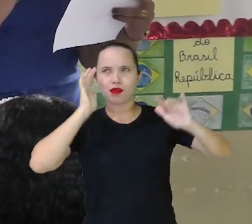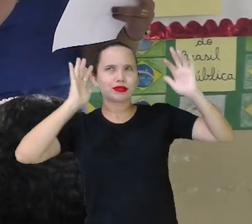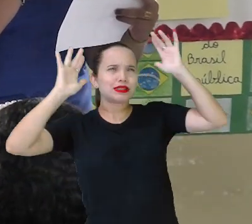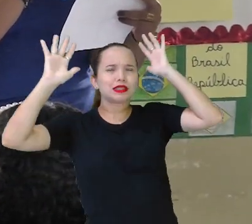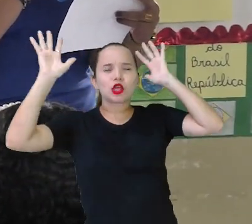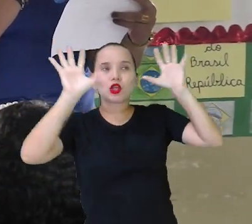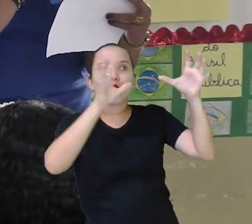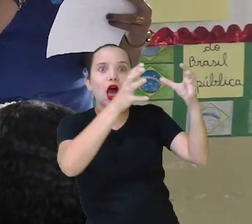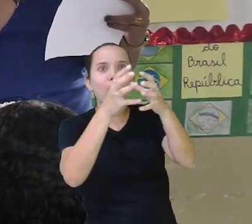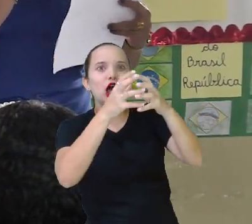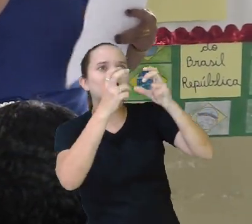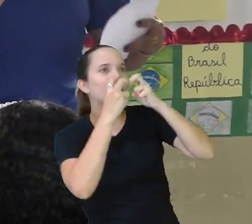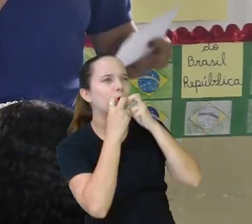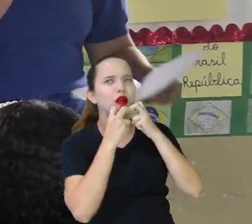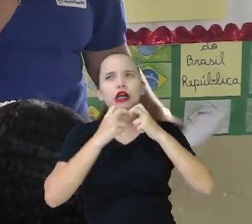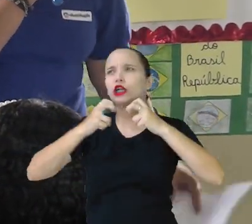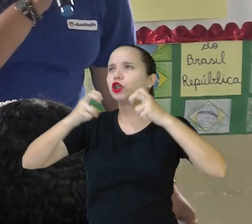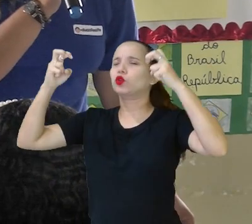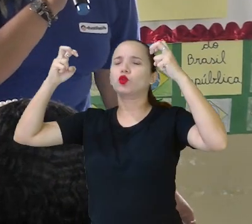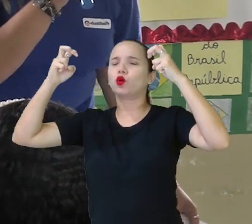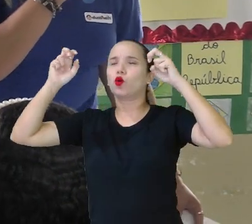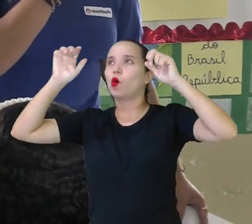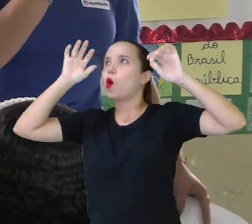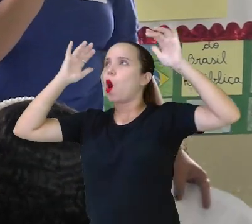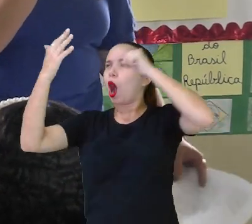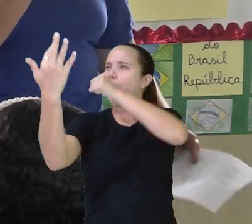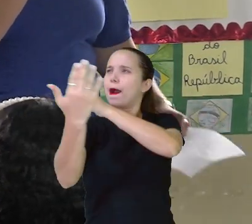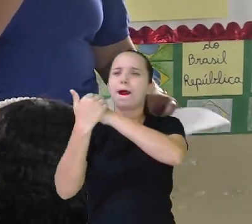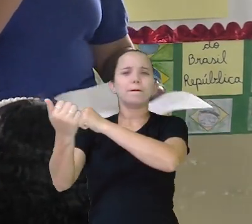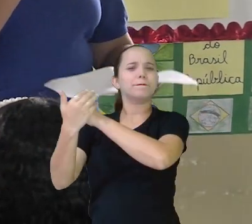toda gritou forte: Amor!